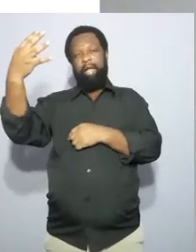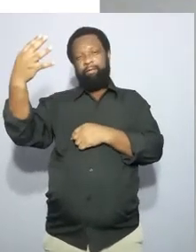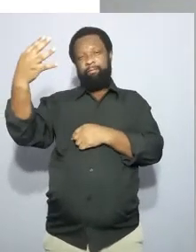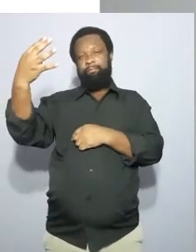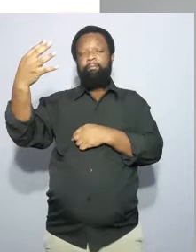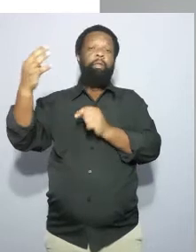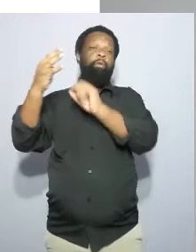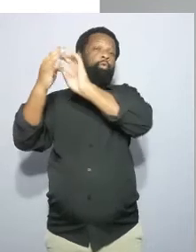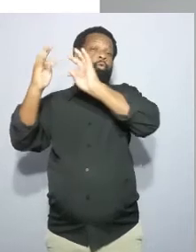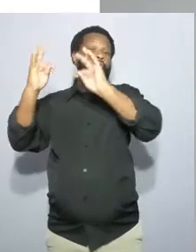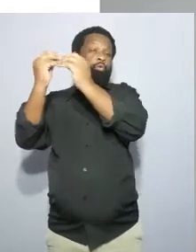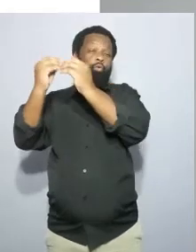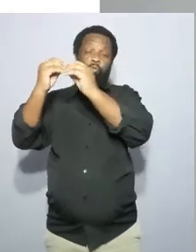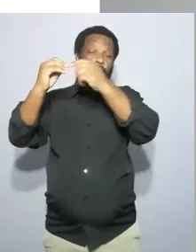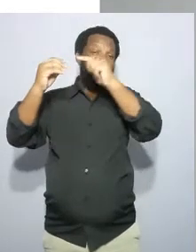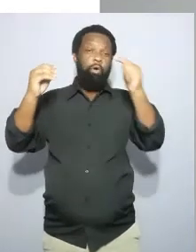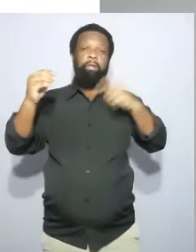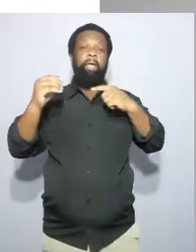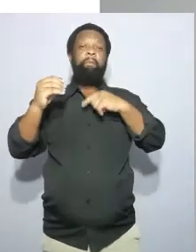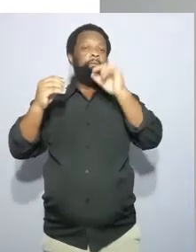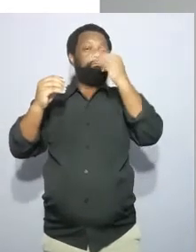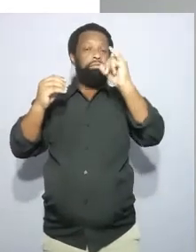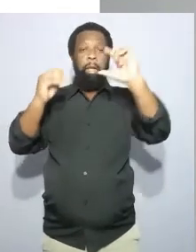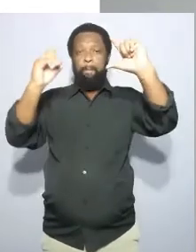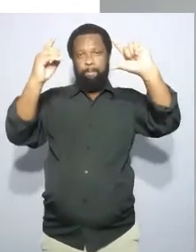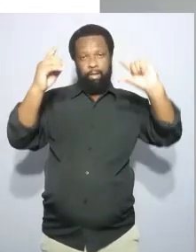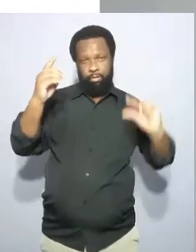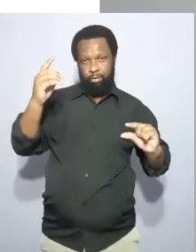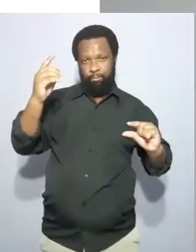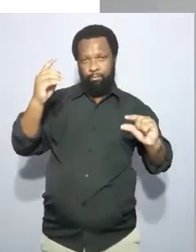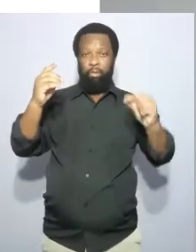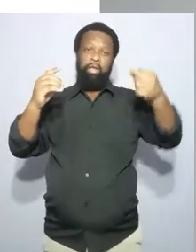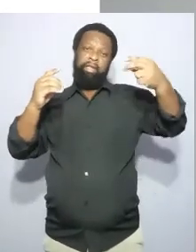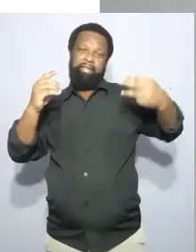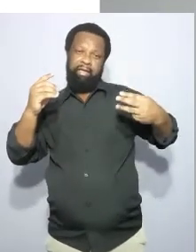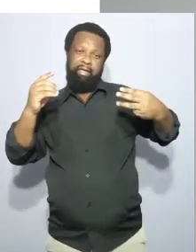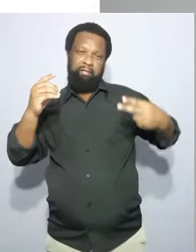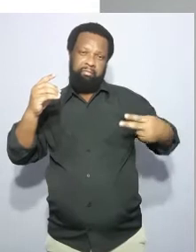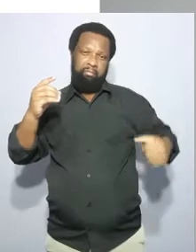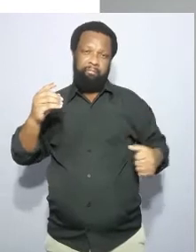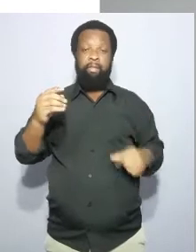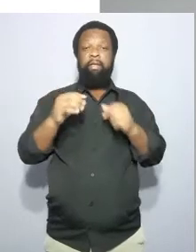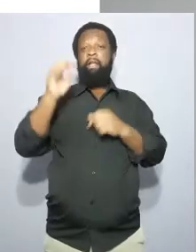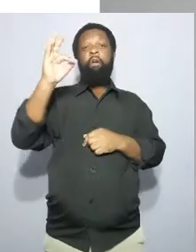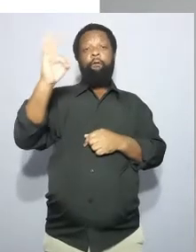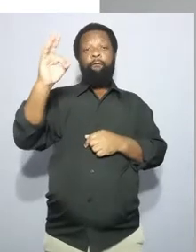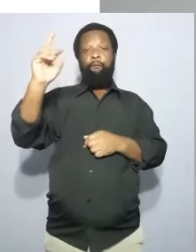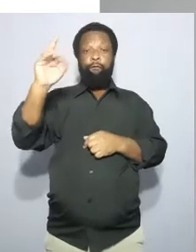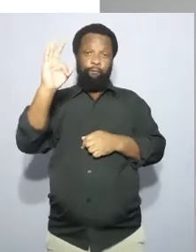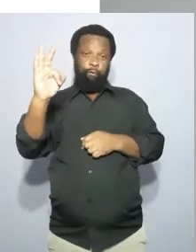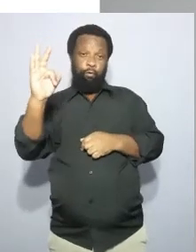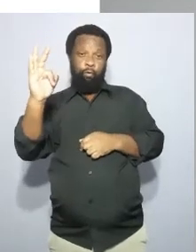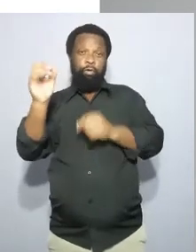todos os outros elementos têm uma eletronegatividade menor do que 4. Então, o raio do flúor é menor do que o raio